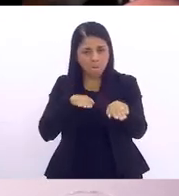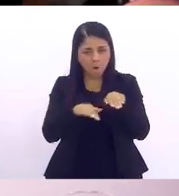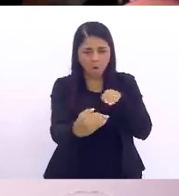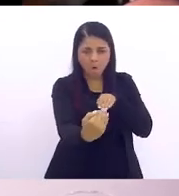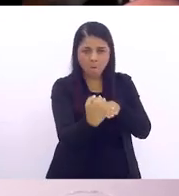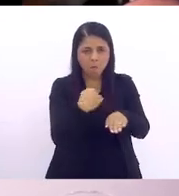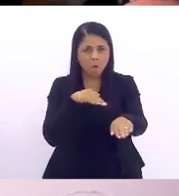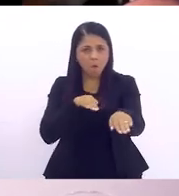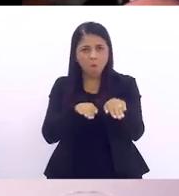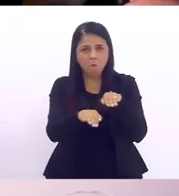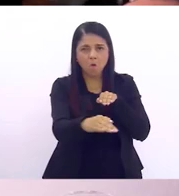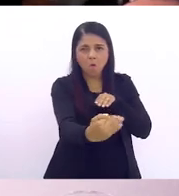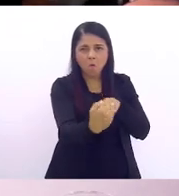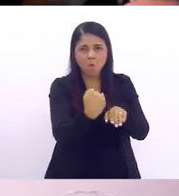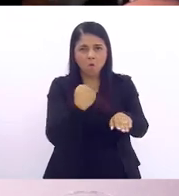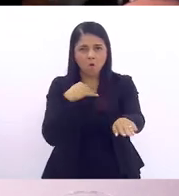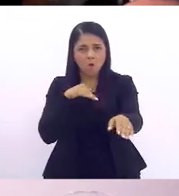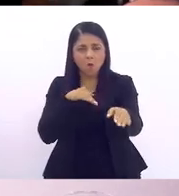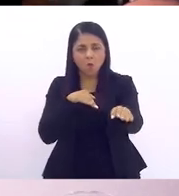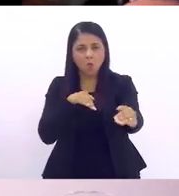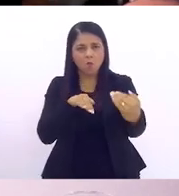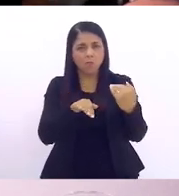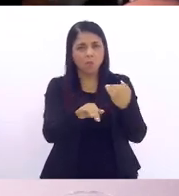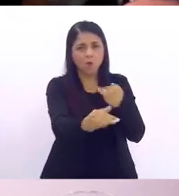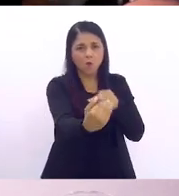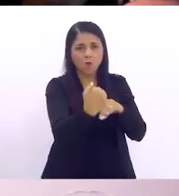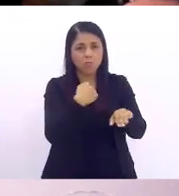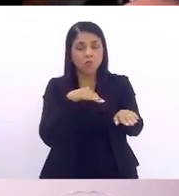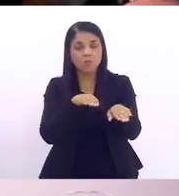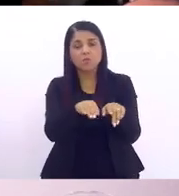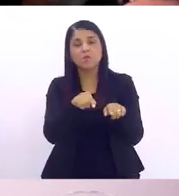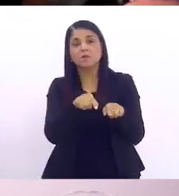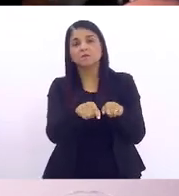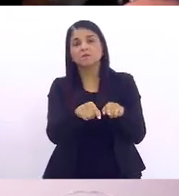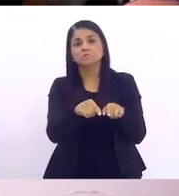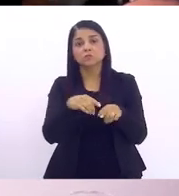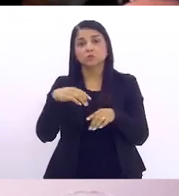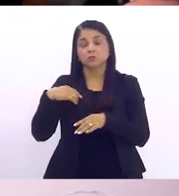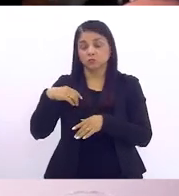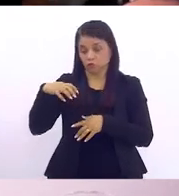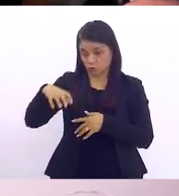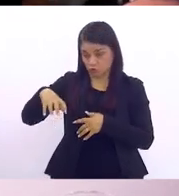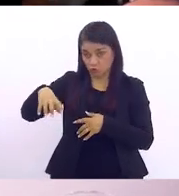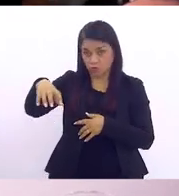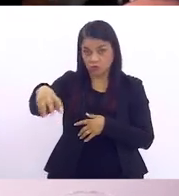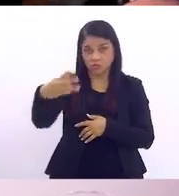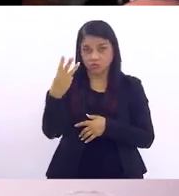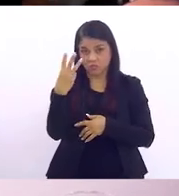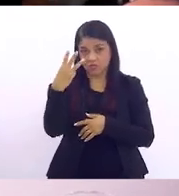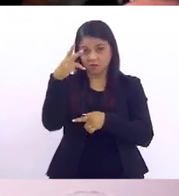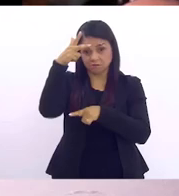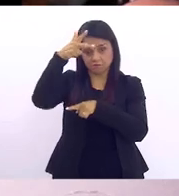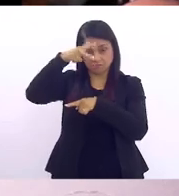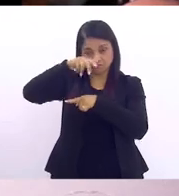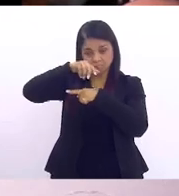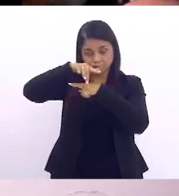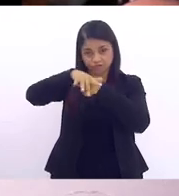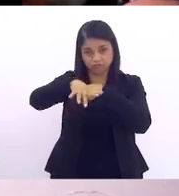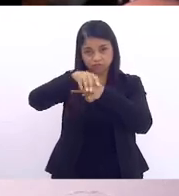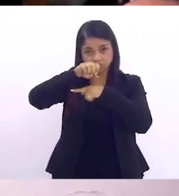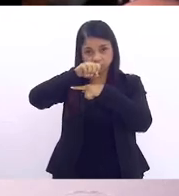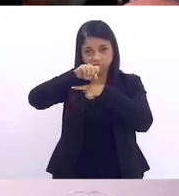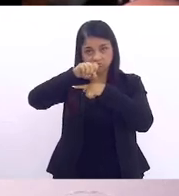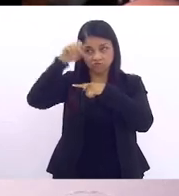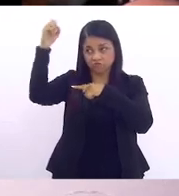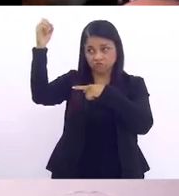rodovia e passou pelo Pórtico pelos três pórticos e fala não chegou